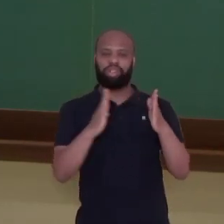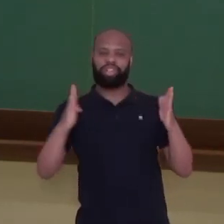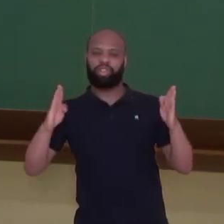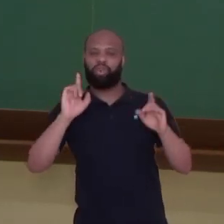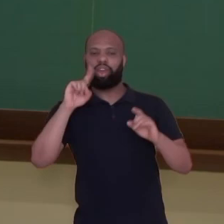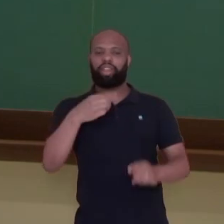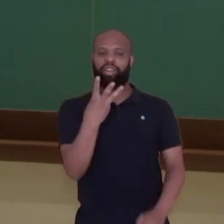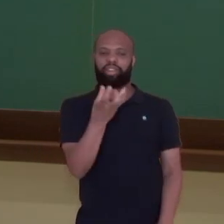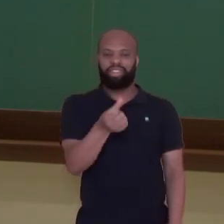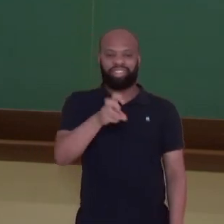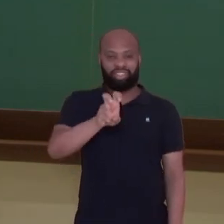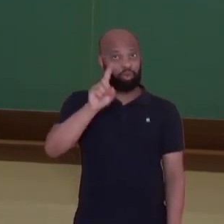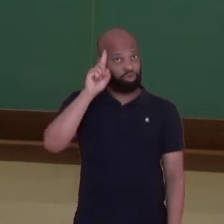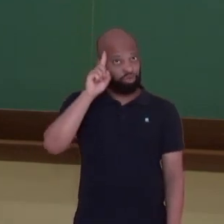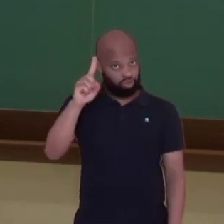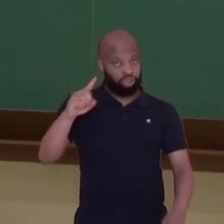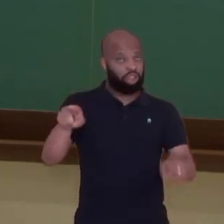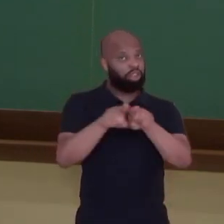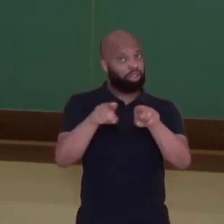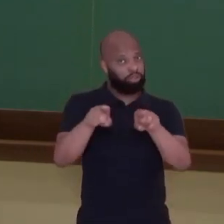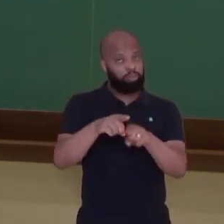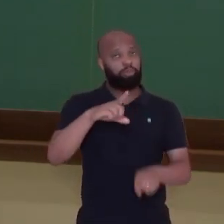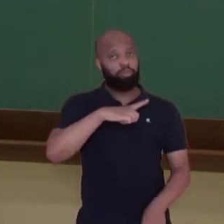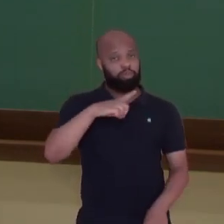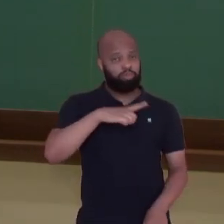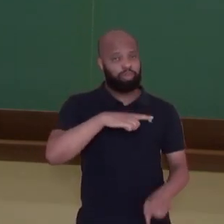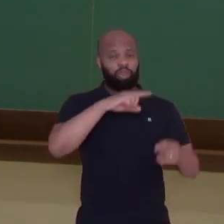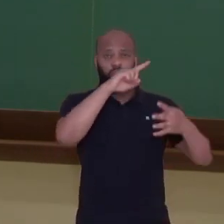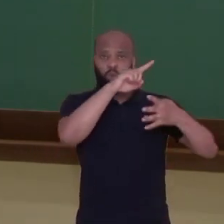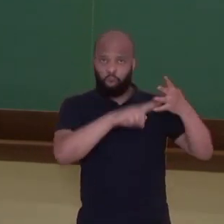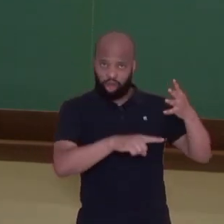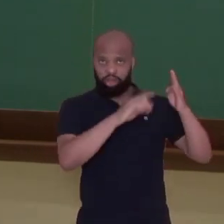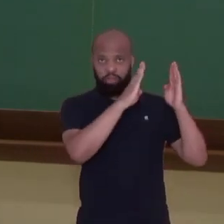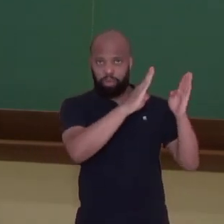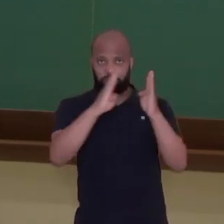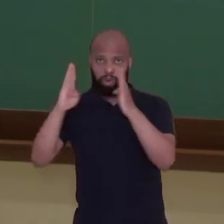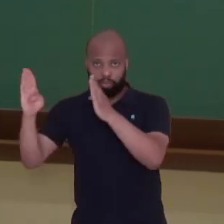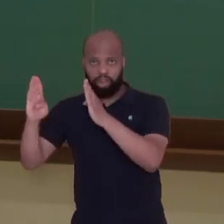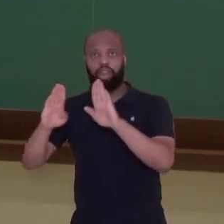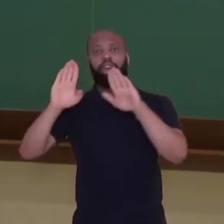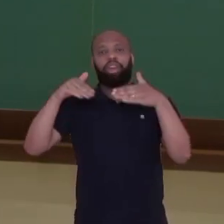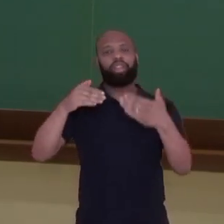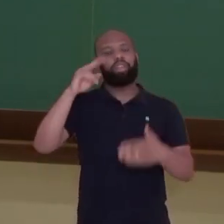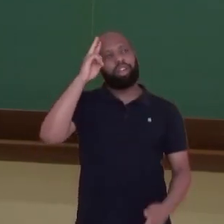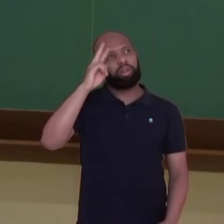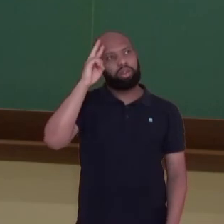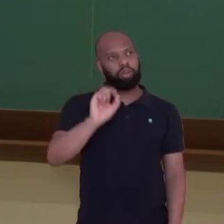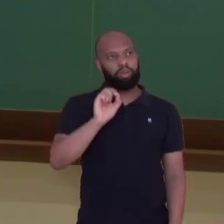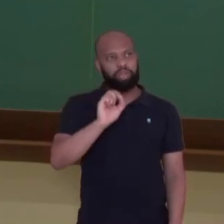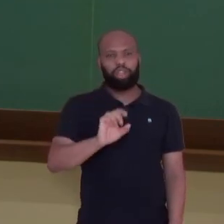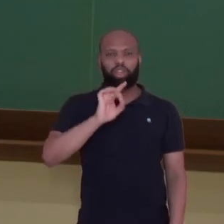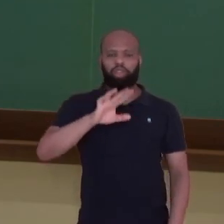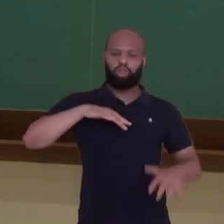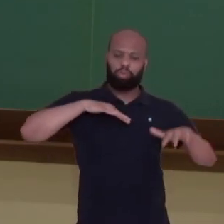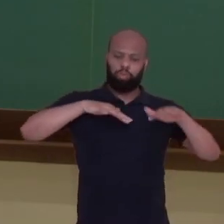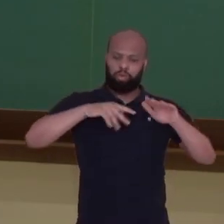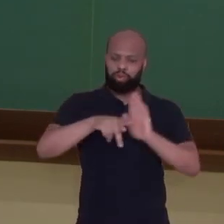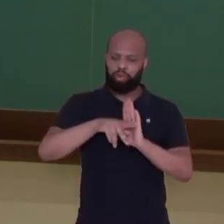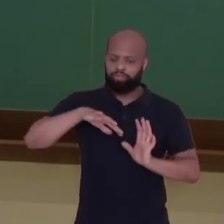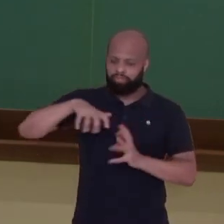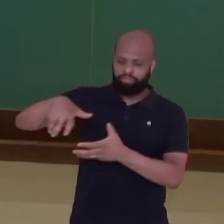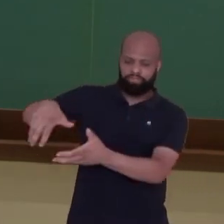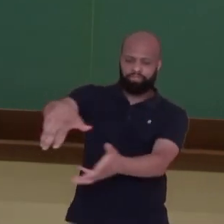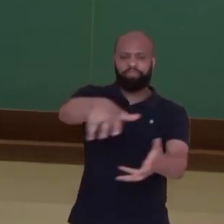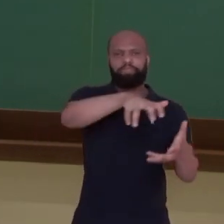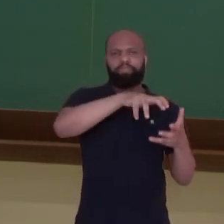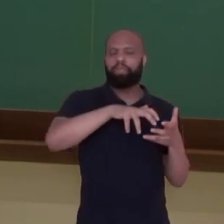é 365 dias, e também as estações do ano. Lembrando que só o movimento de translação